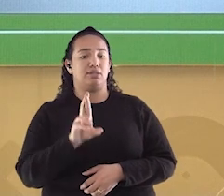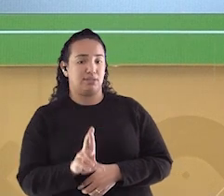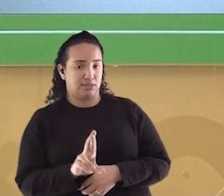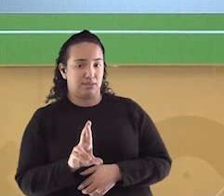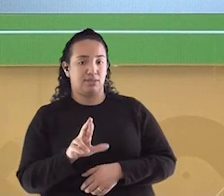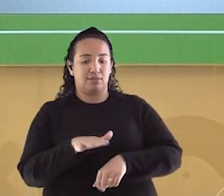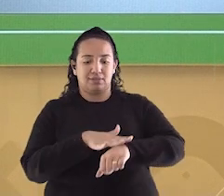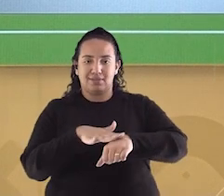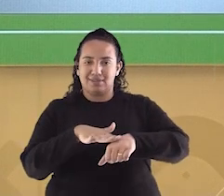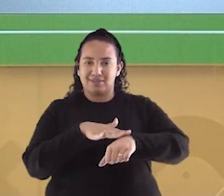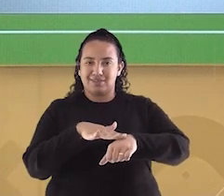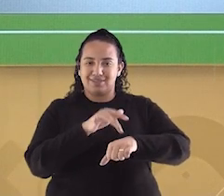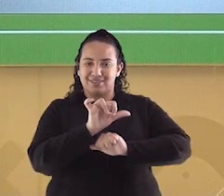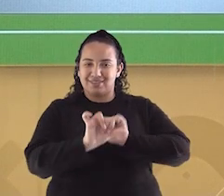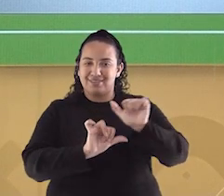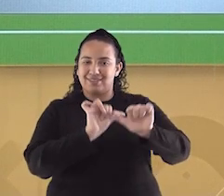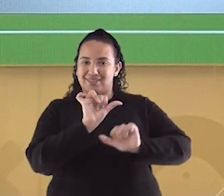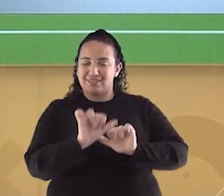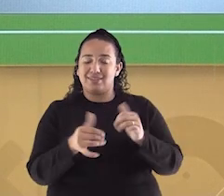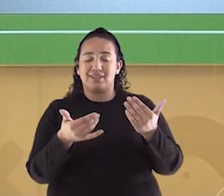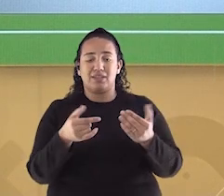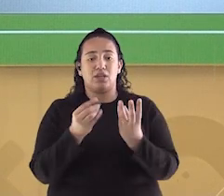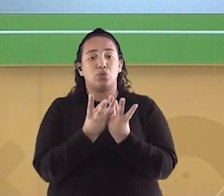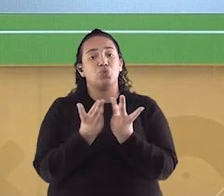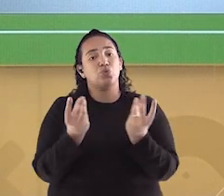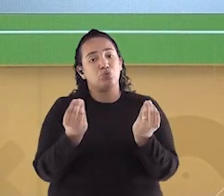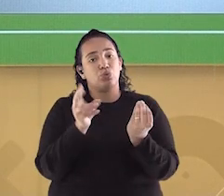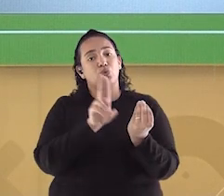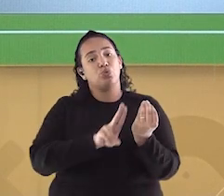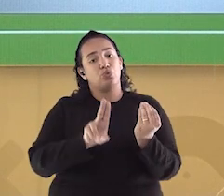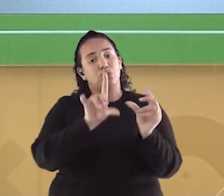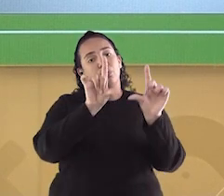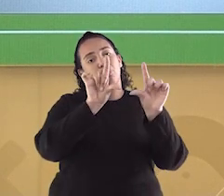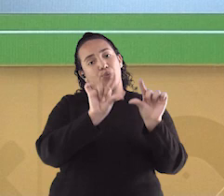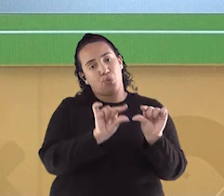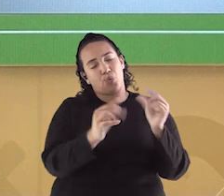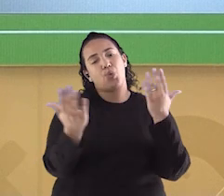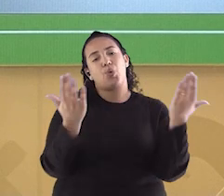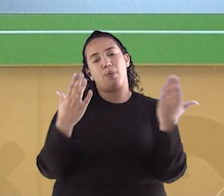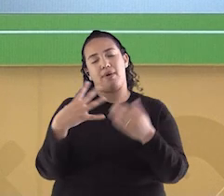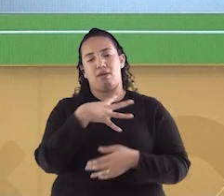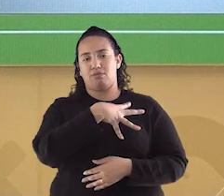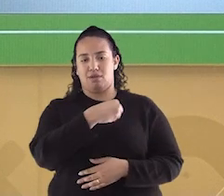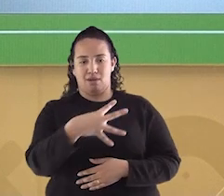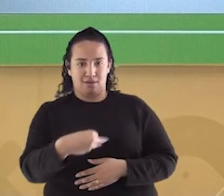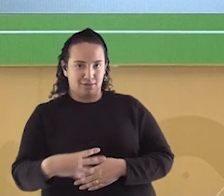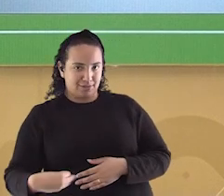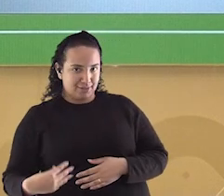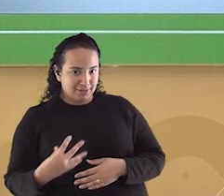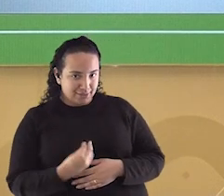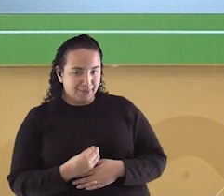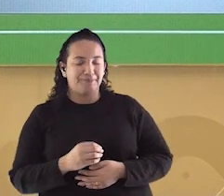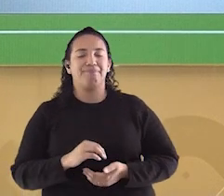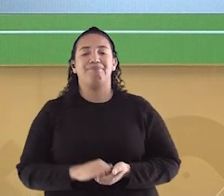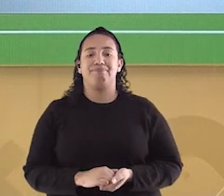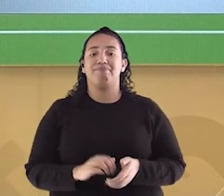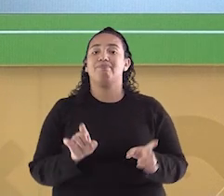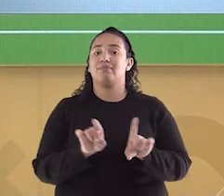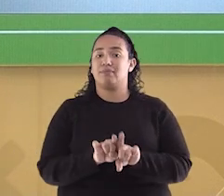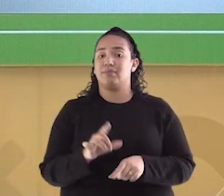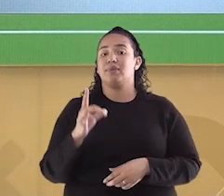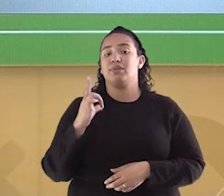é gradual, a radiação usada é bem menos intensa que a usada em radiografias, por exemplo. Outros casos também